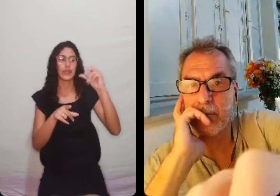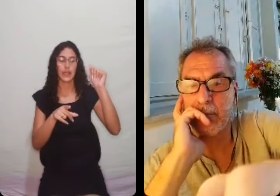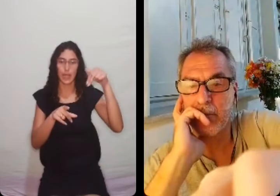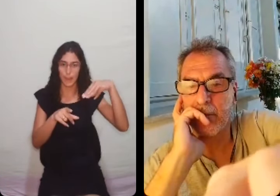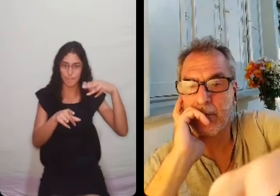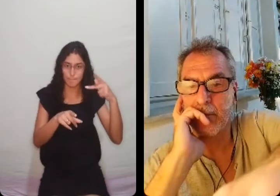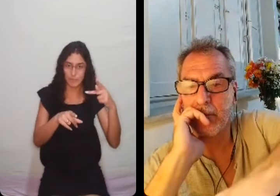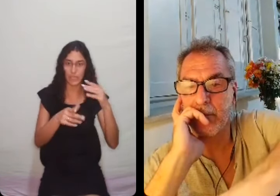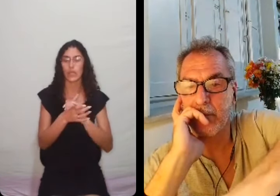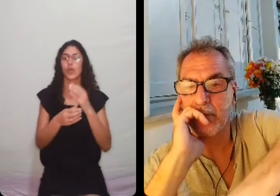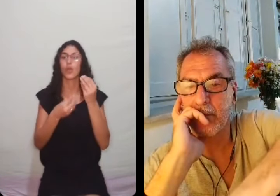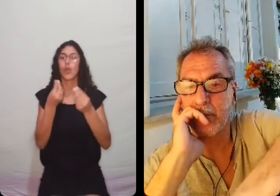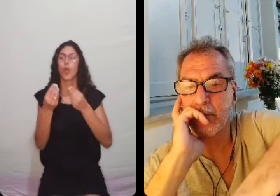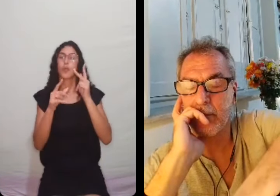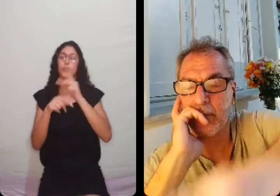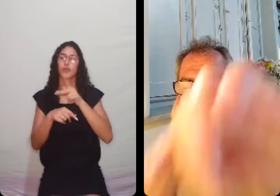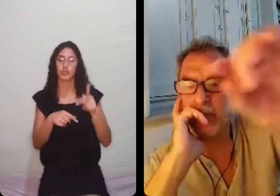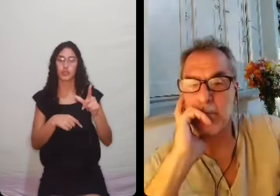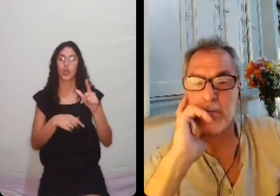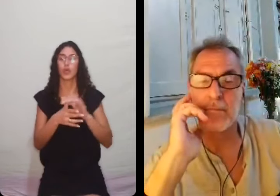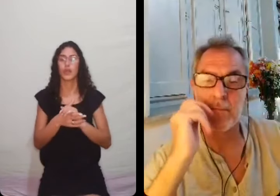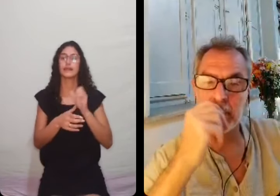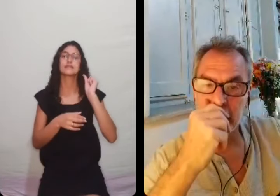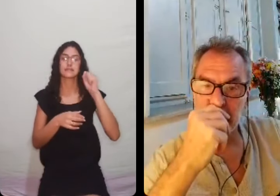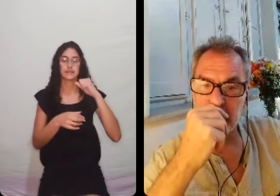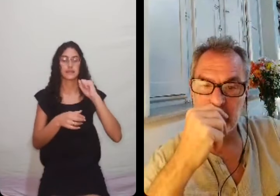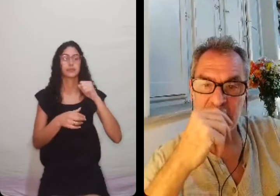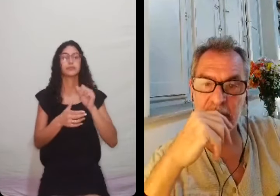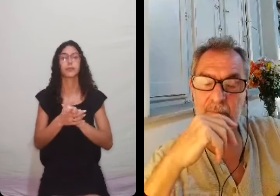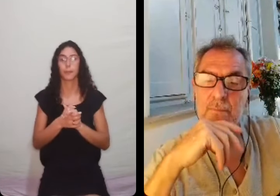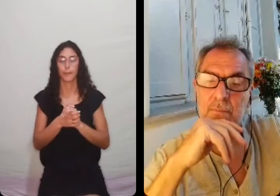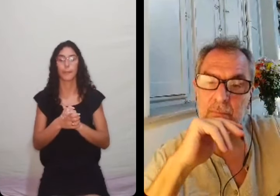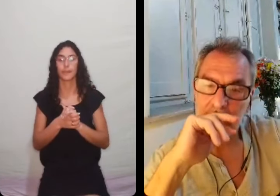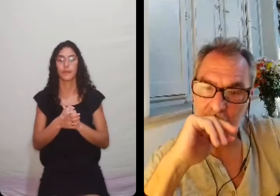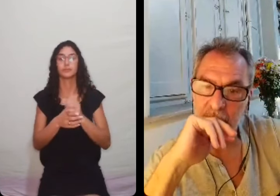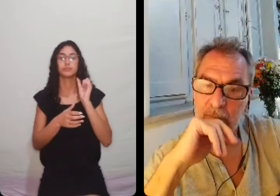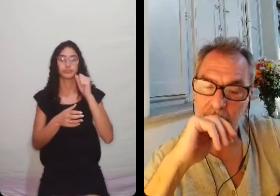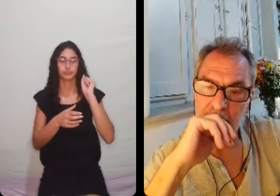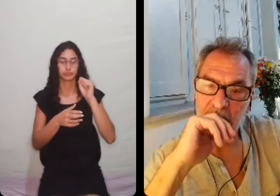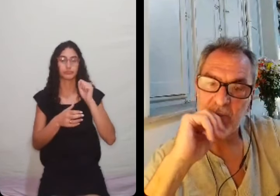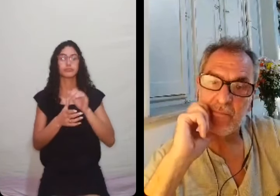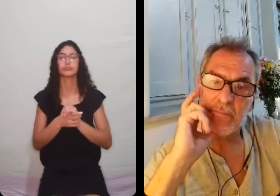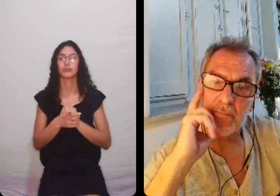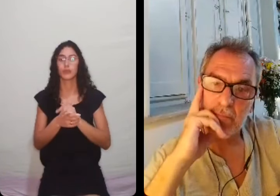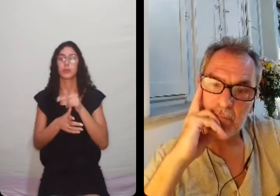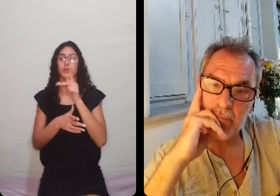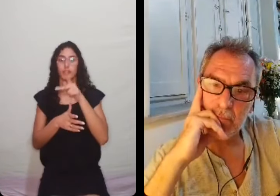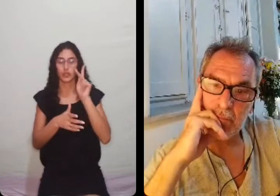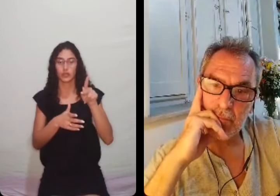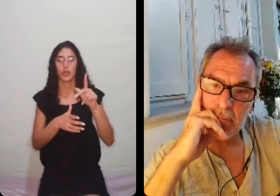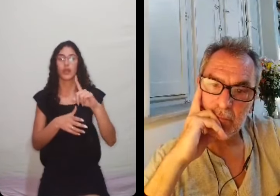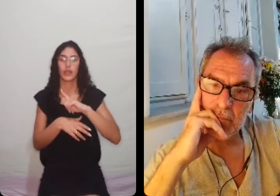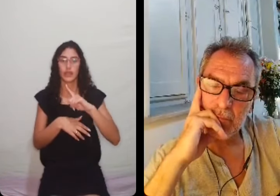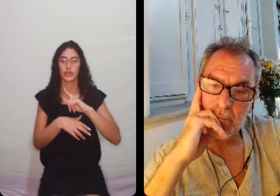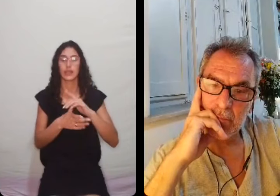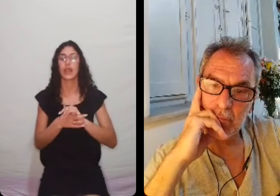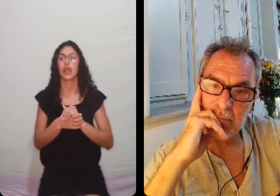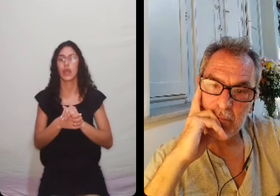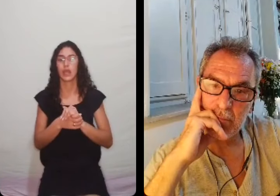docente. Jussara. Exato. Então, também. Sim. Estou dando aula na graduação da Unicamp. Na pós